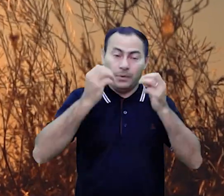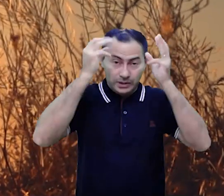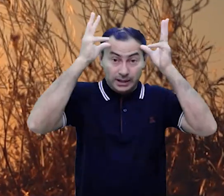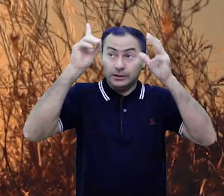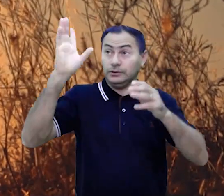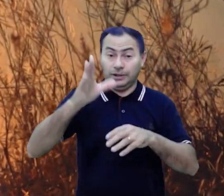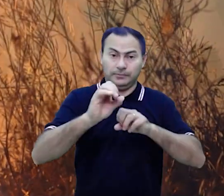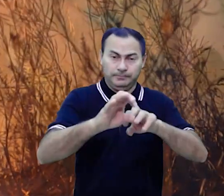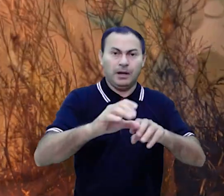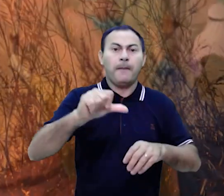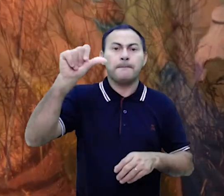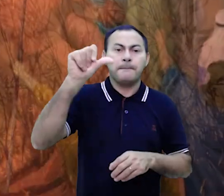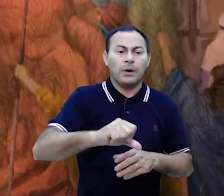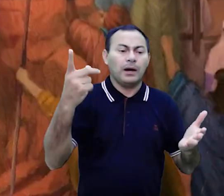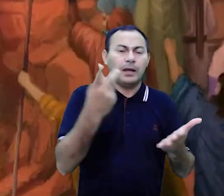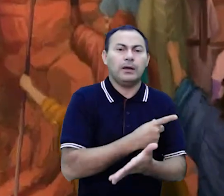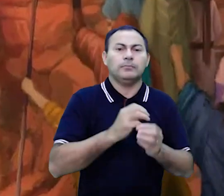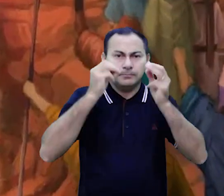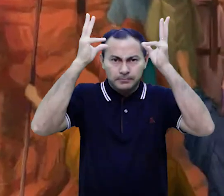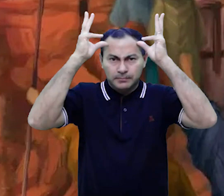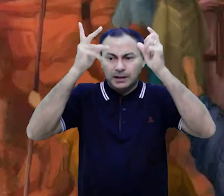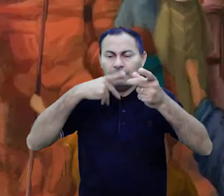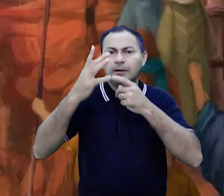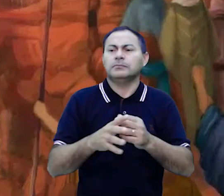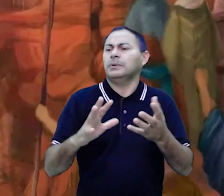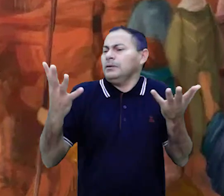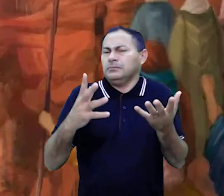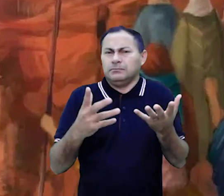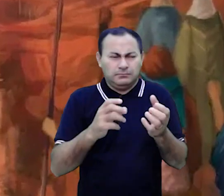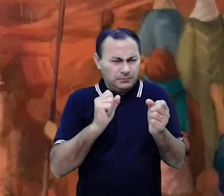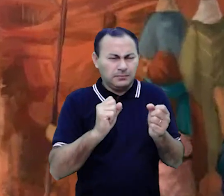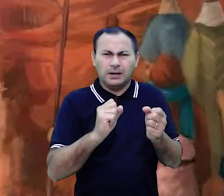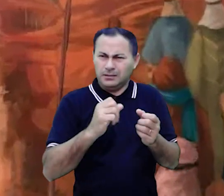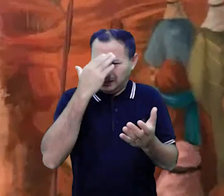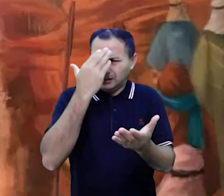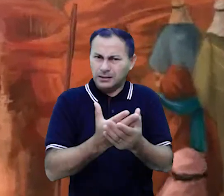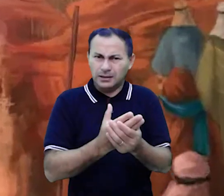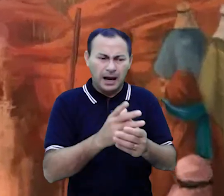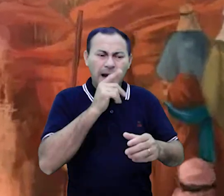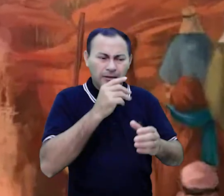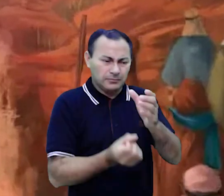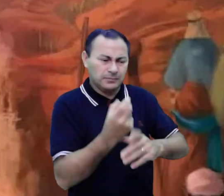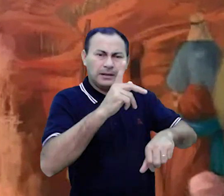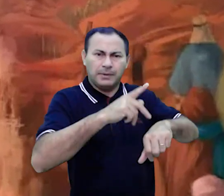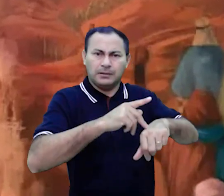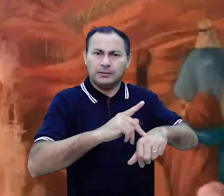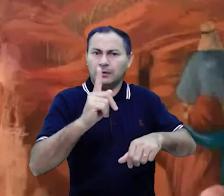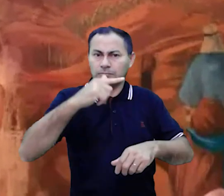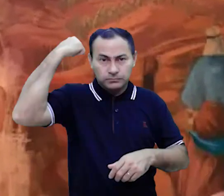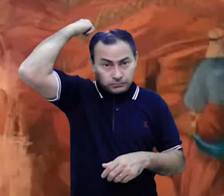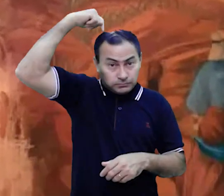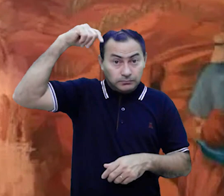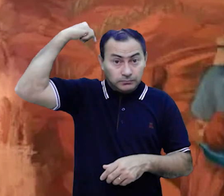lições a Moisés. O pior erro de Moisés foi ter dito: porventura tiraremos água dessa rocha para vós? Ele